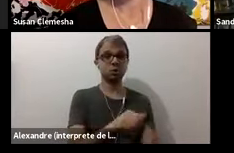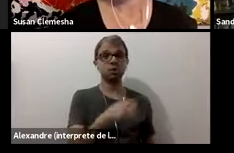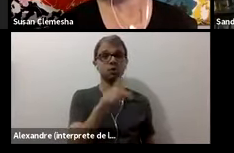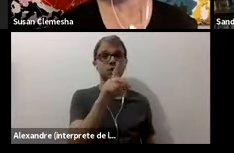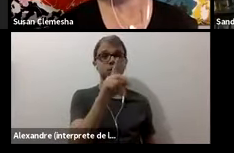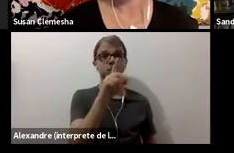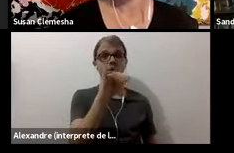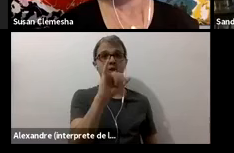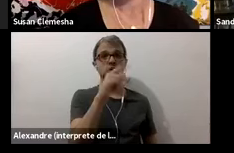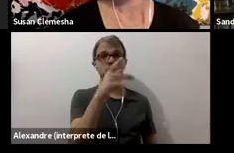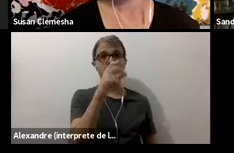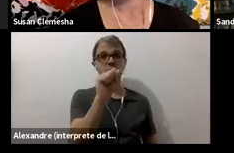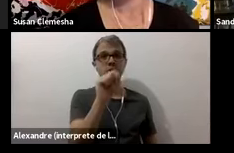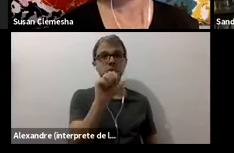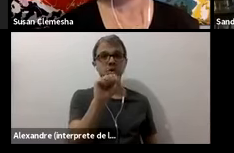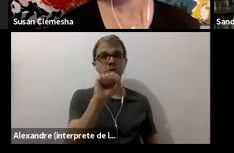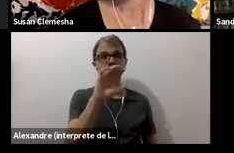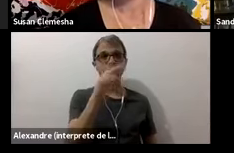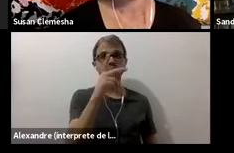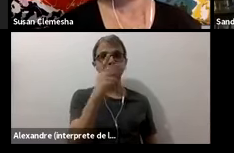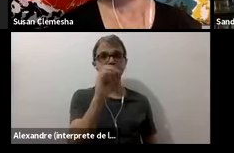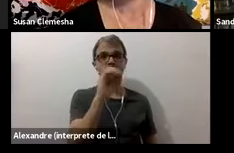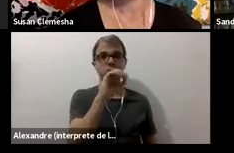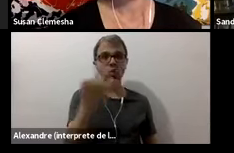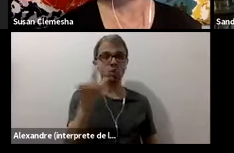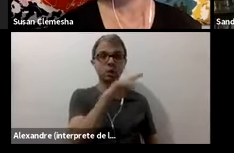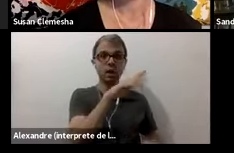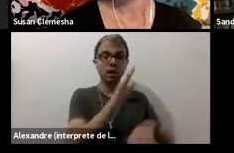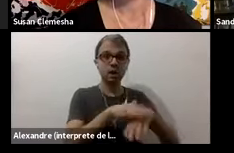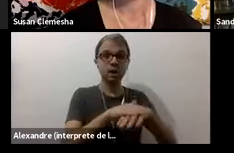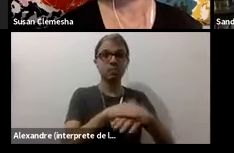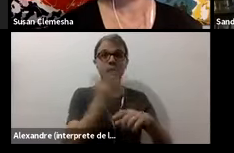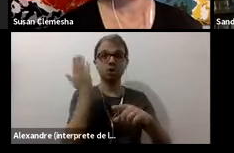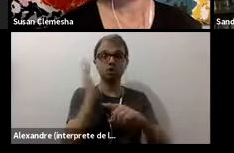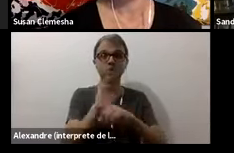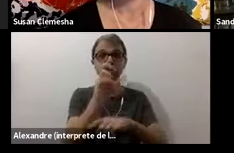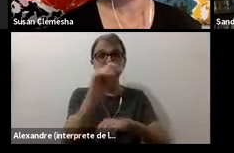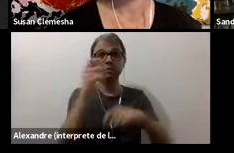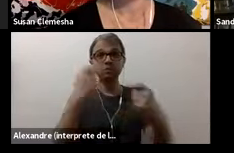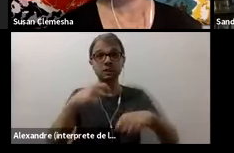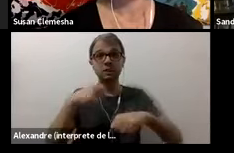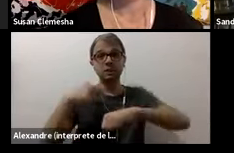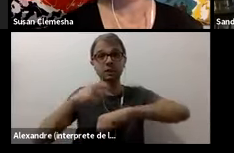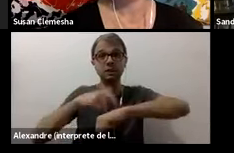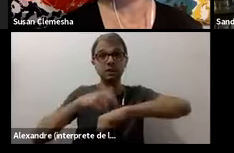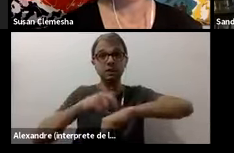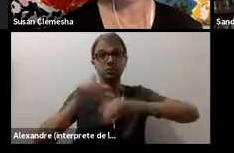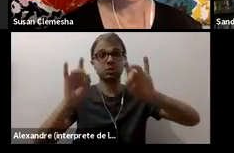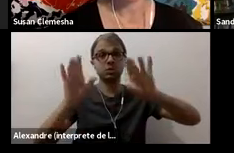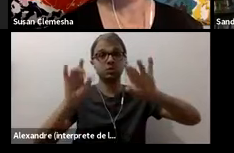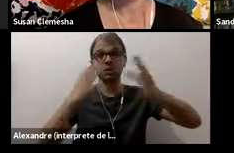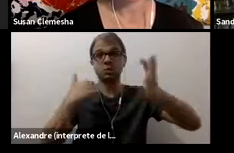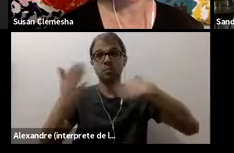atendendo gratuitamente no horário que você precisa, se você precisa de manhã, de tarde, à noite, se você quer bater um